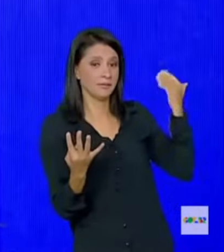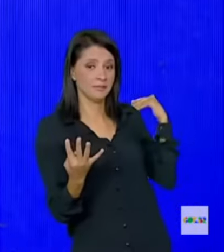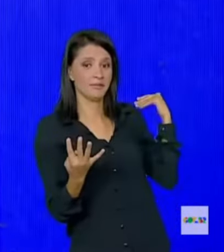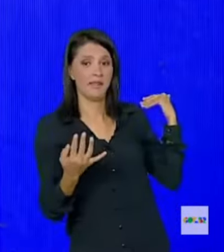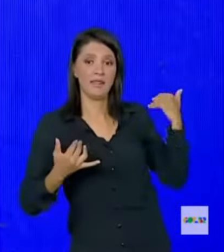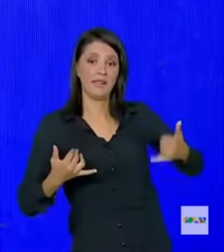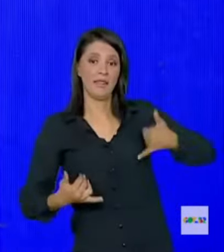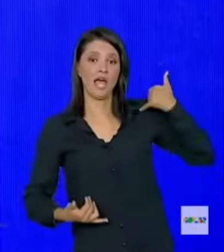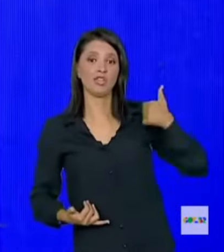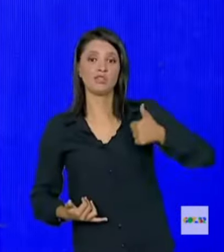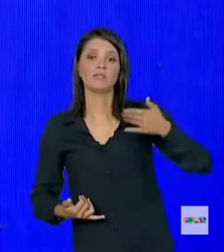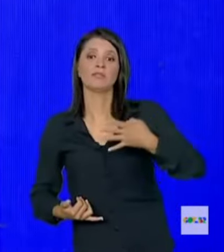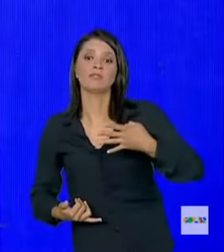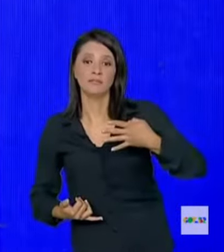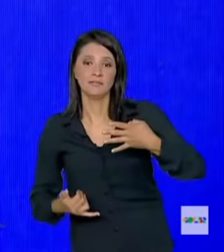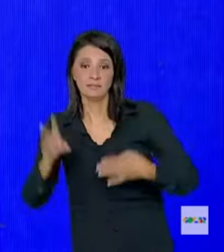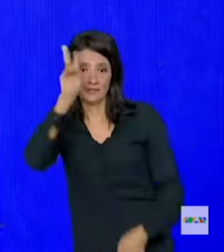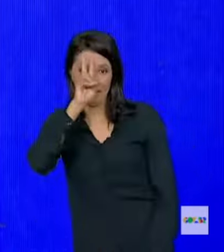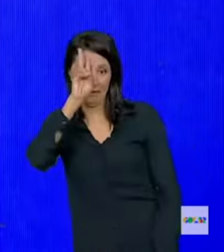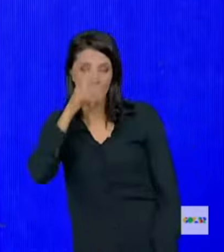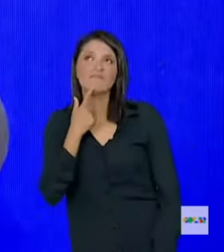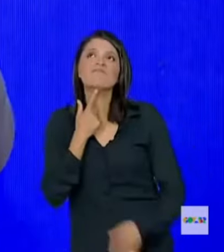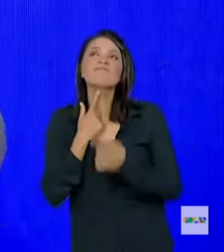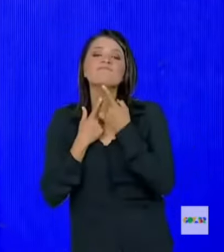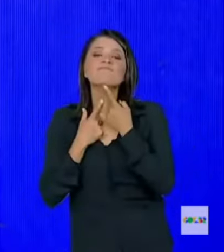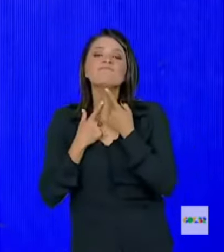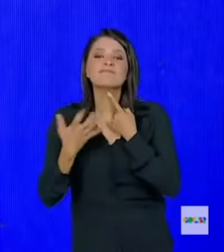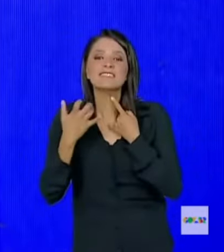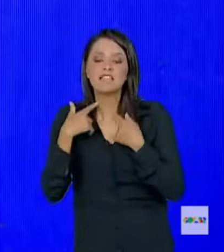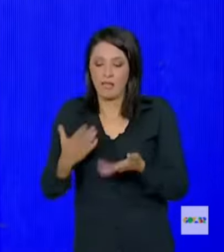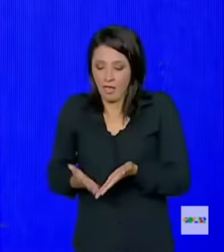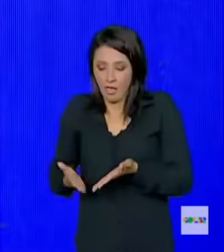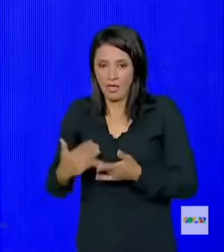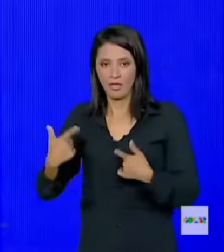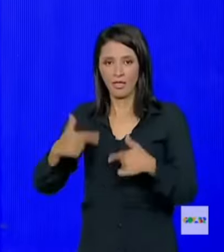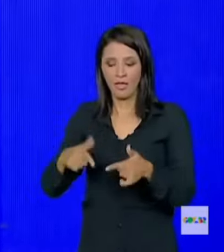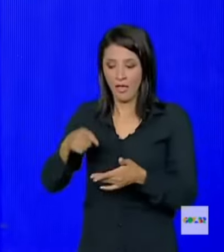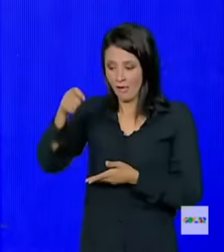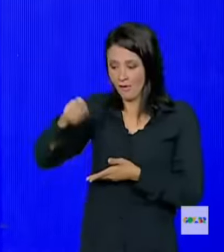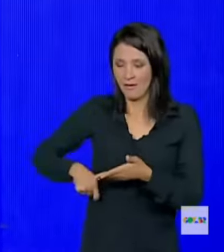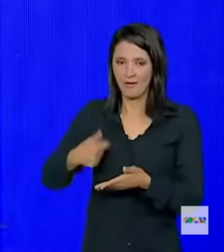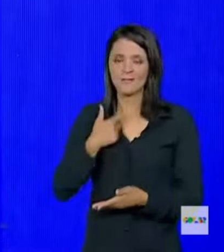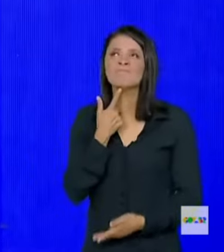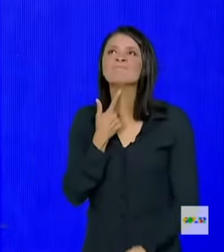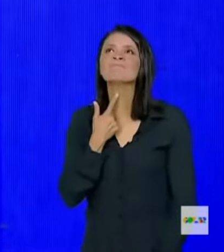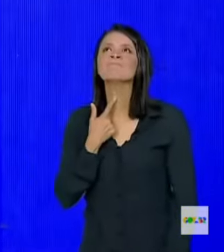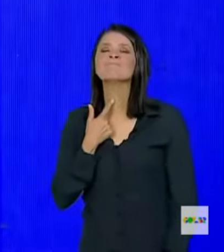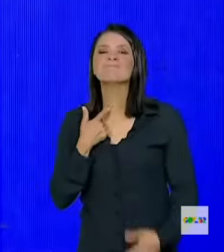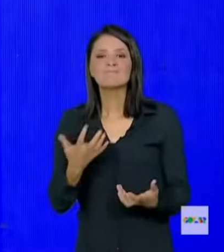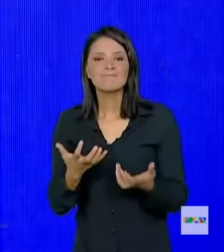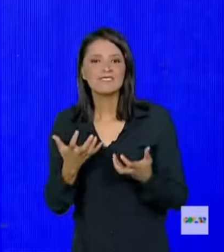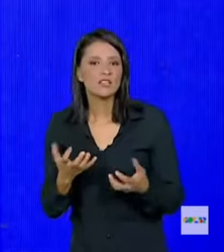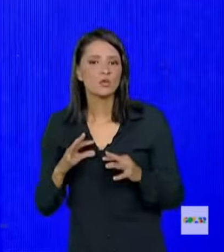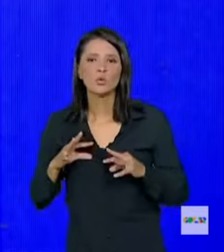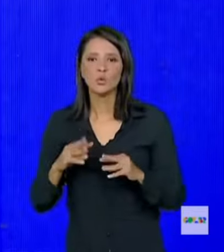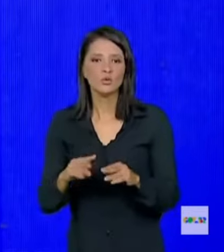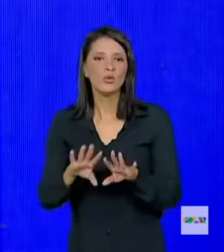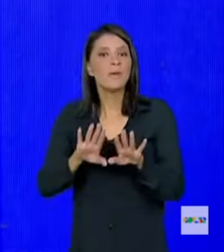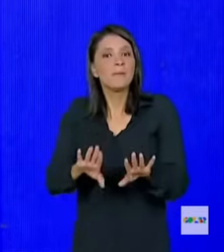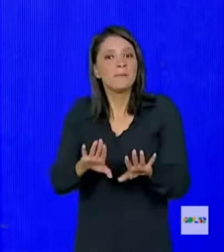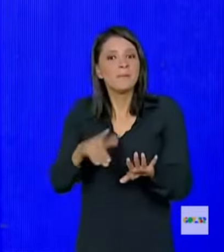idade, eu lembro do meu desejo de ter uma carteira profissional assinada. Era tudo que eu queria, mas